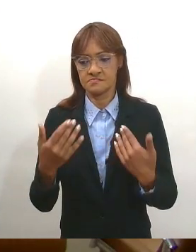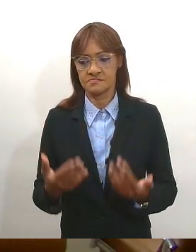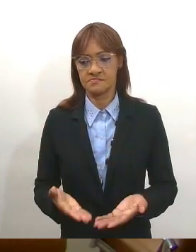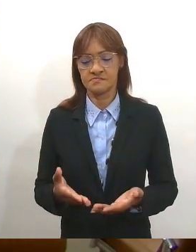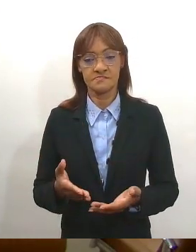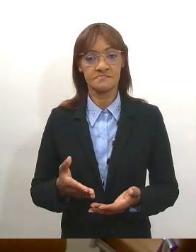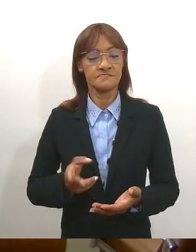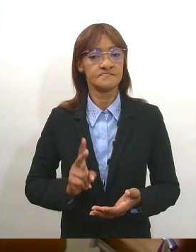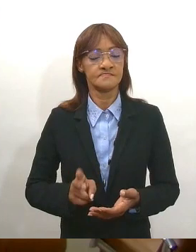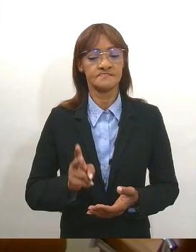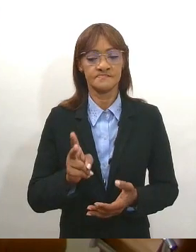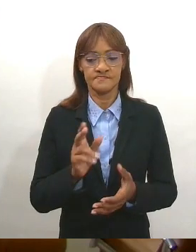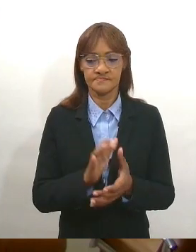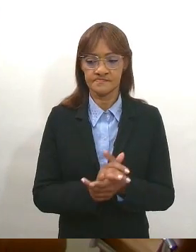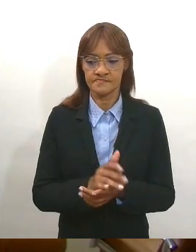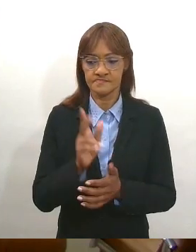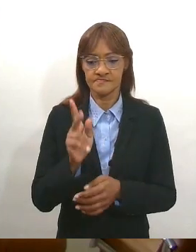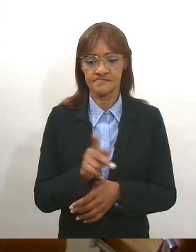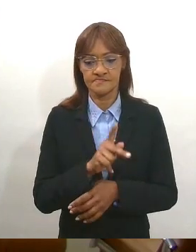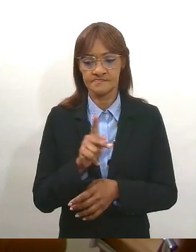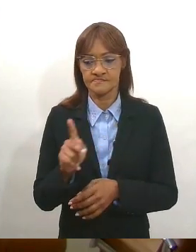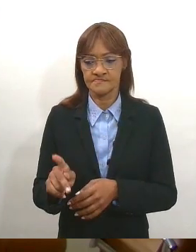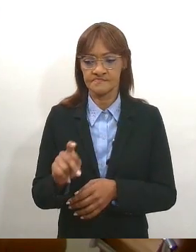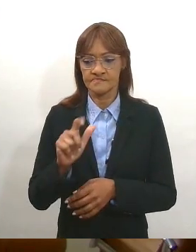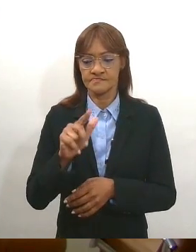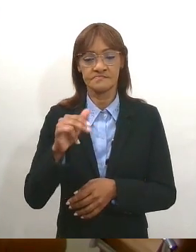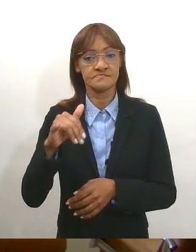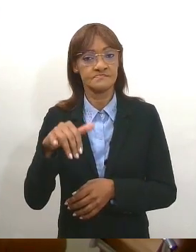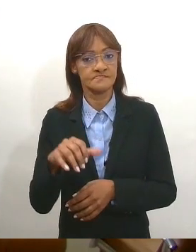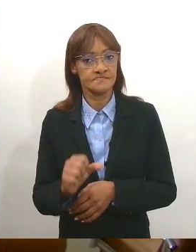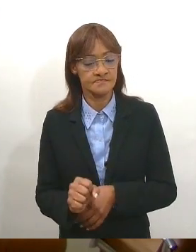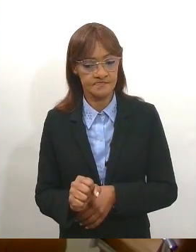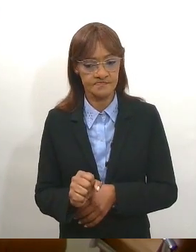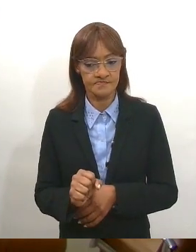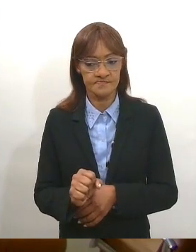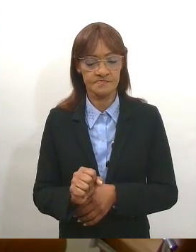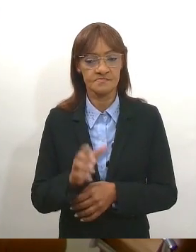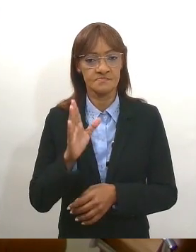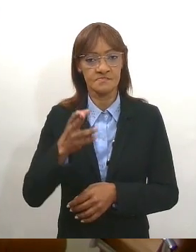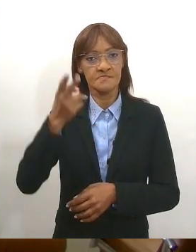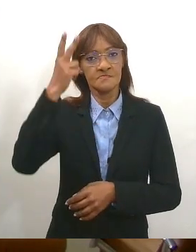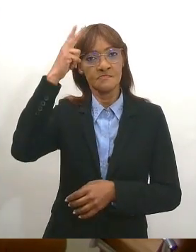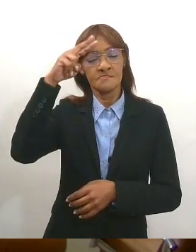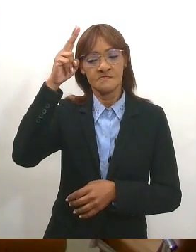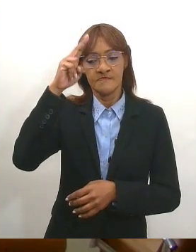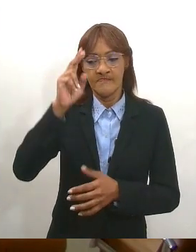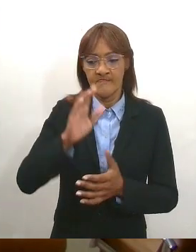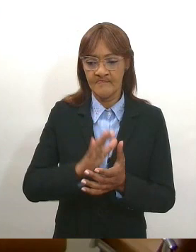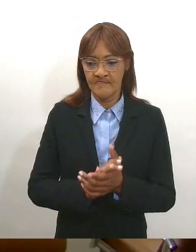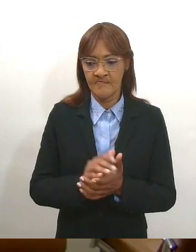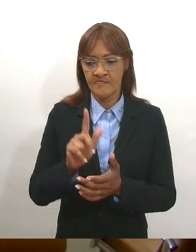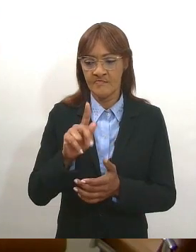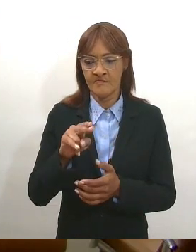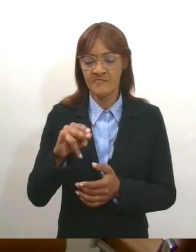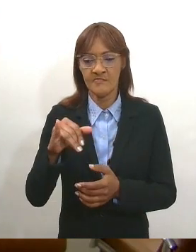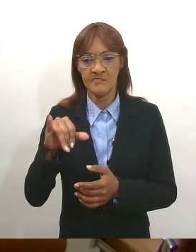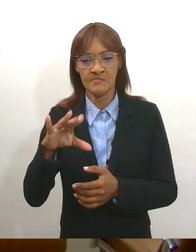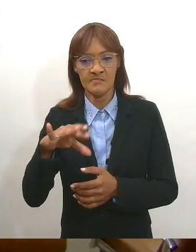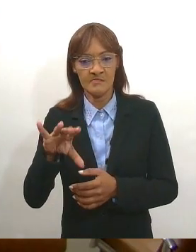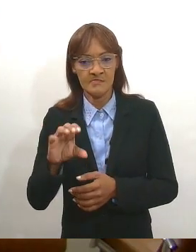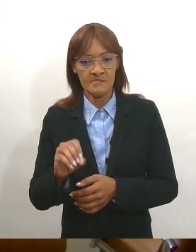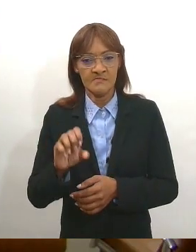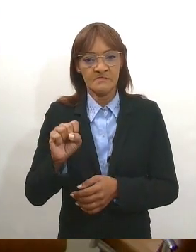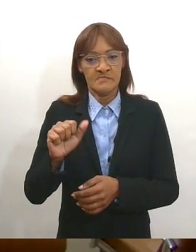que aconteceu em memória ao Ilso Sá, né, em resistência pela preservação da única